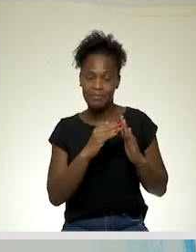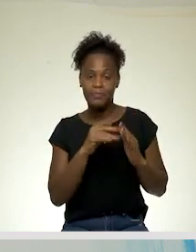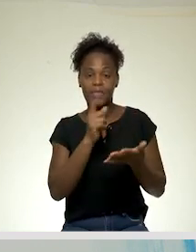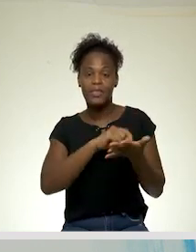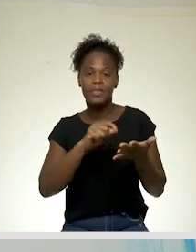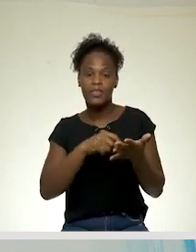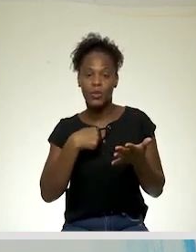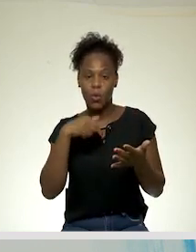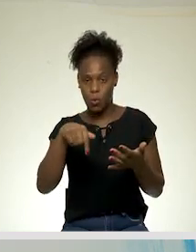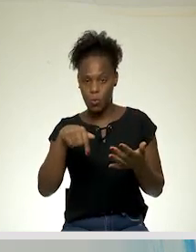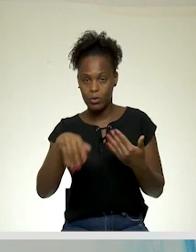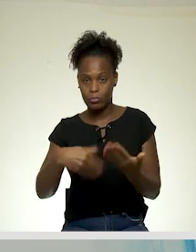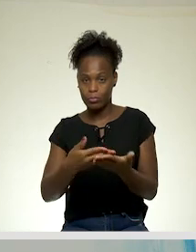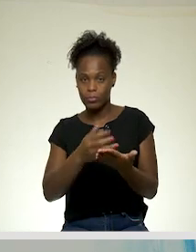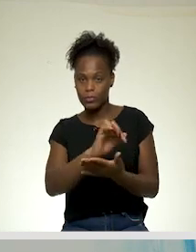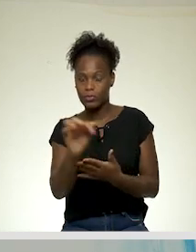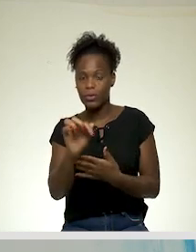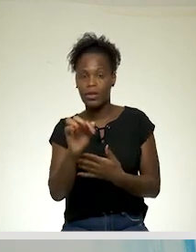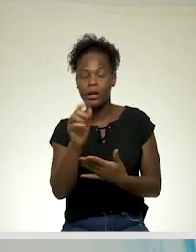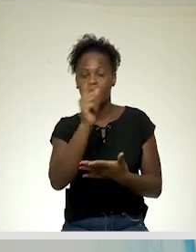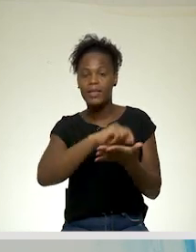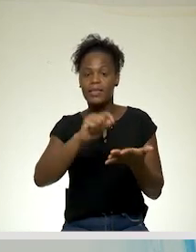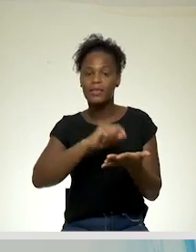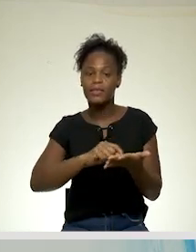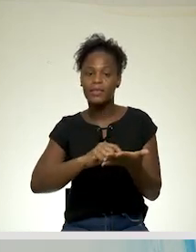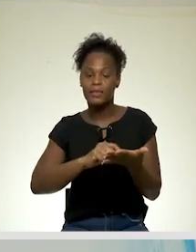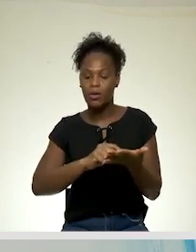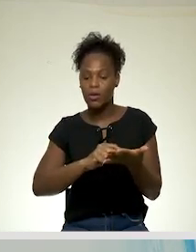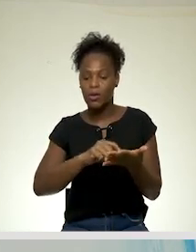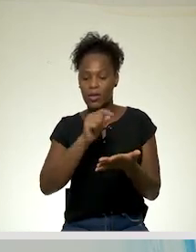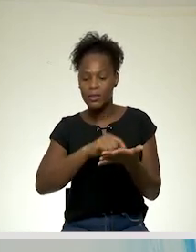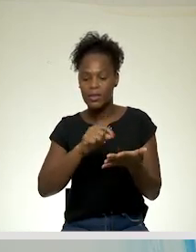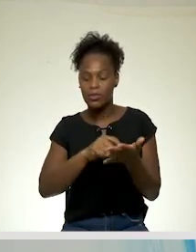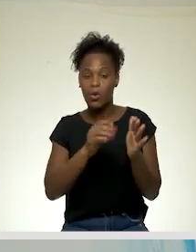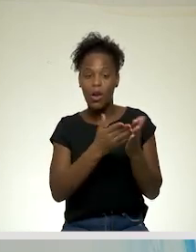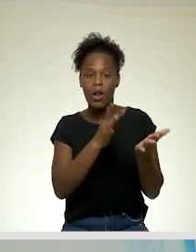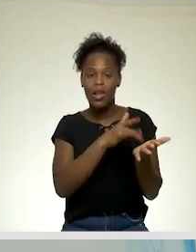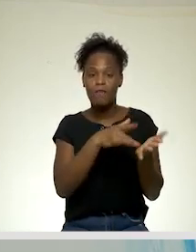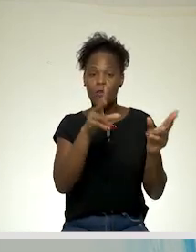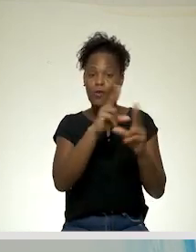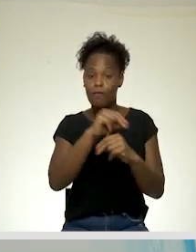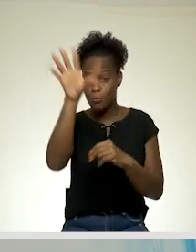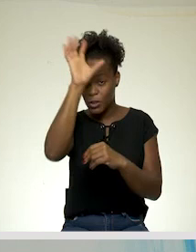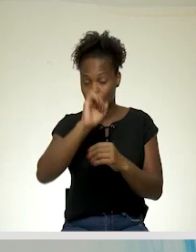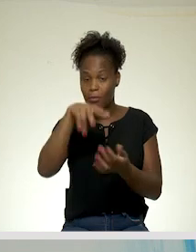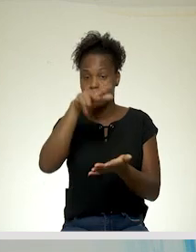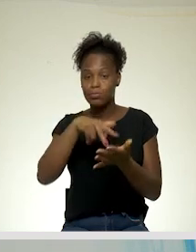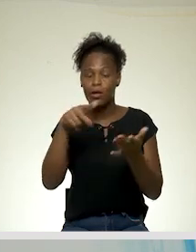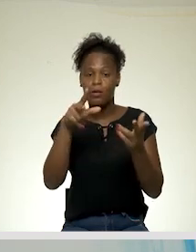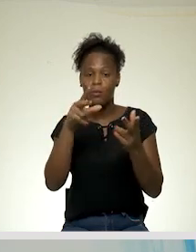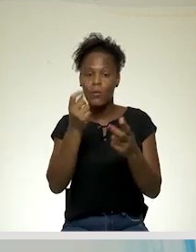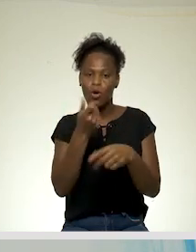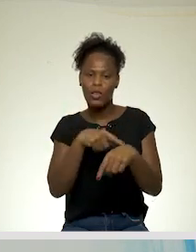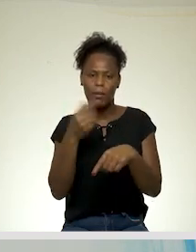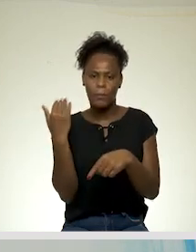exercício que eu trouxe hoje é o exercício no novo livro que o Ministério lançou recentemente, o livro do